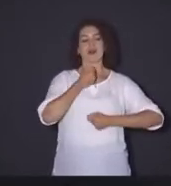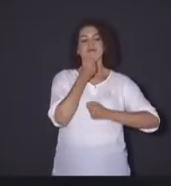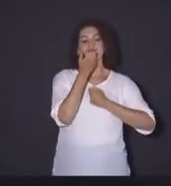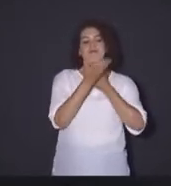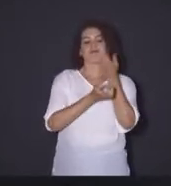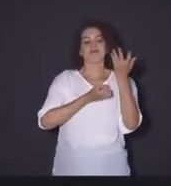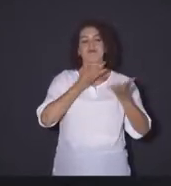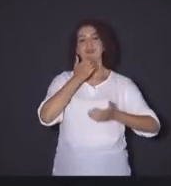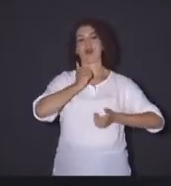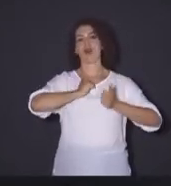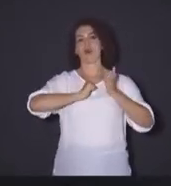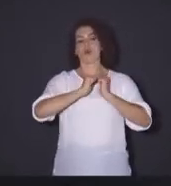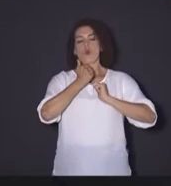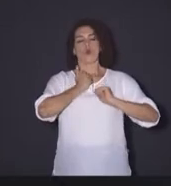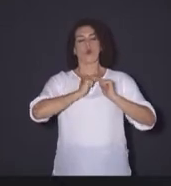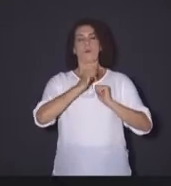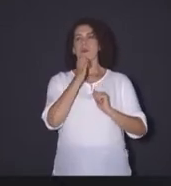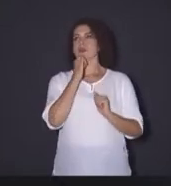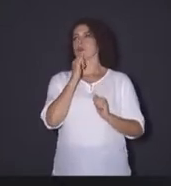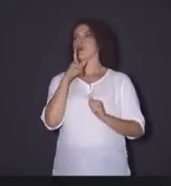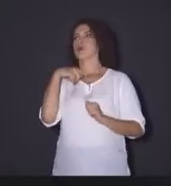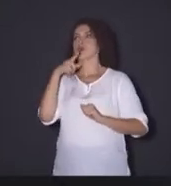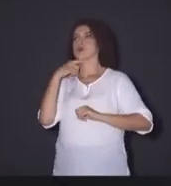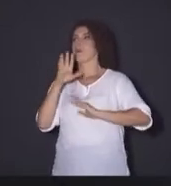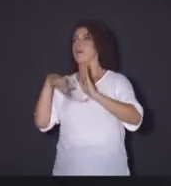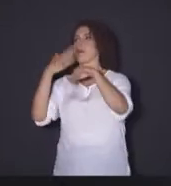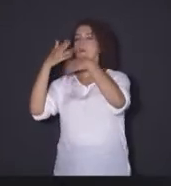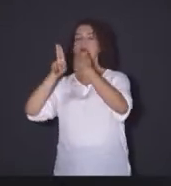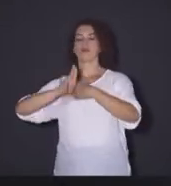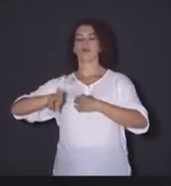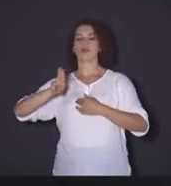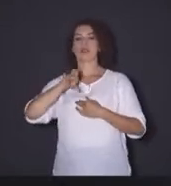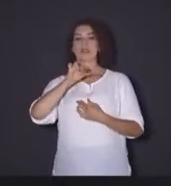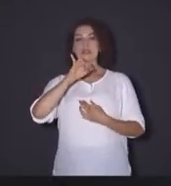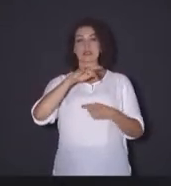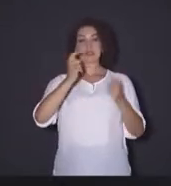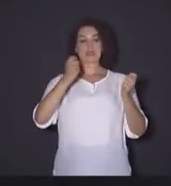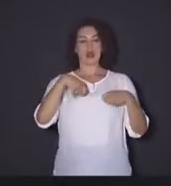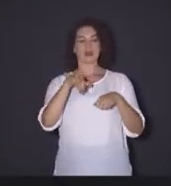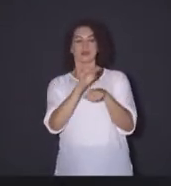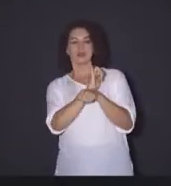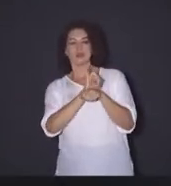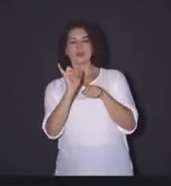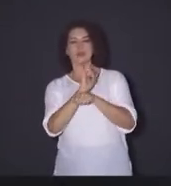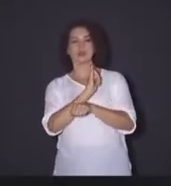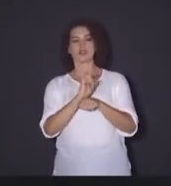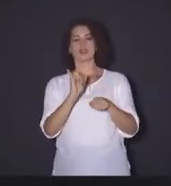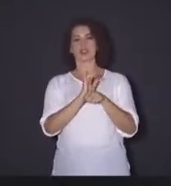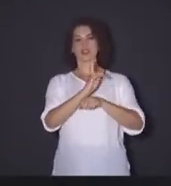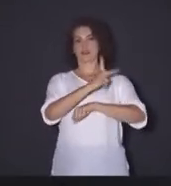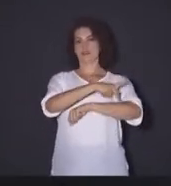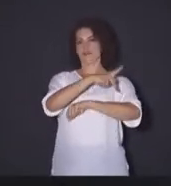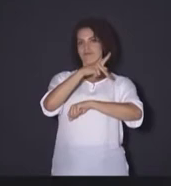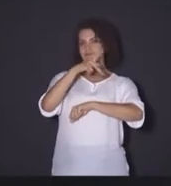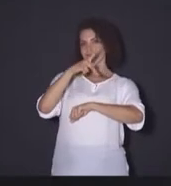na universidade né onde essa partilha possa acontecer e se pensar em estratégias pedagógicas